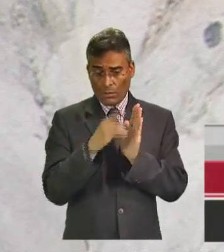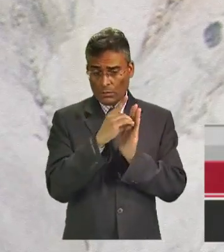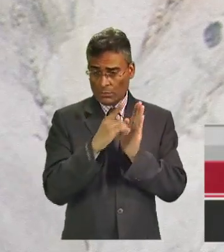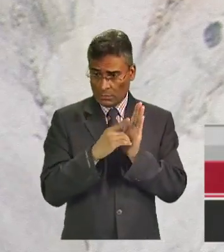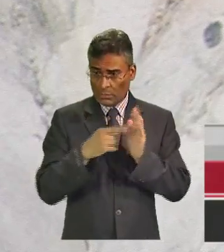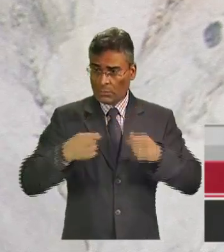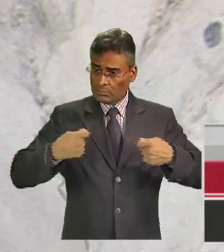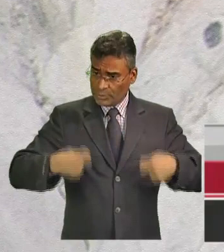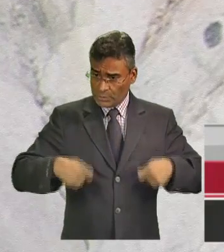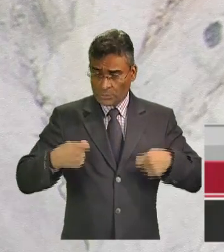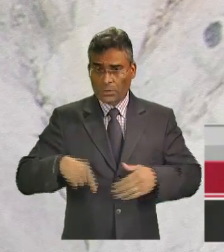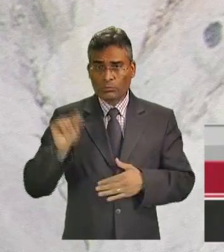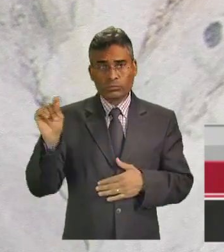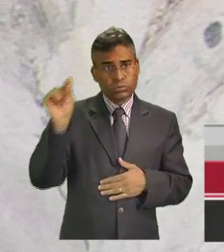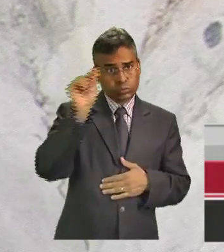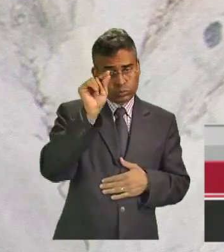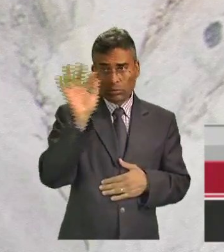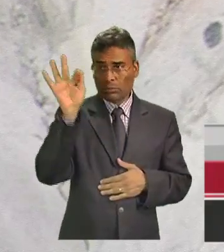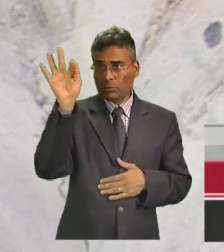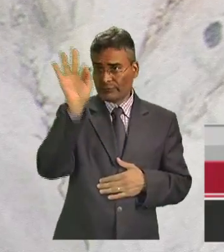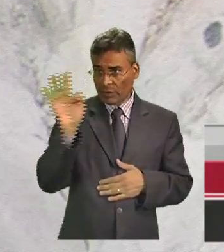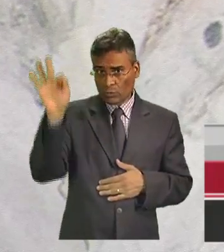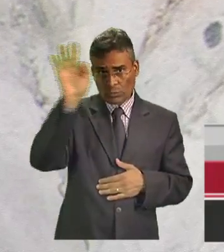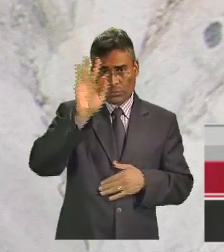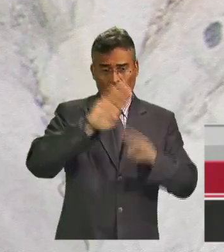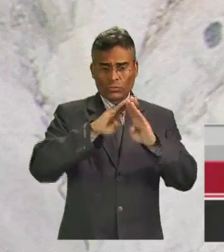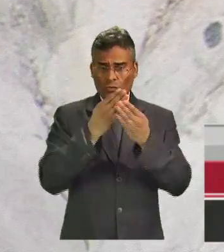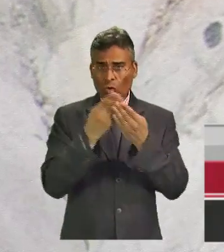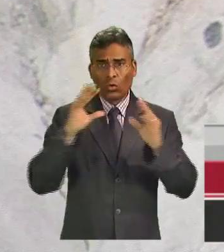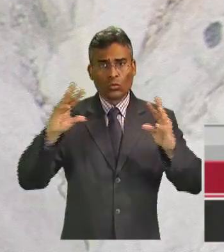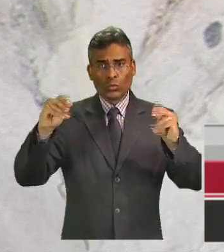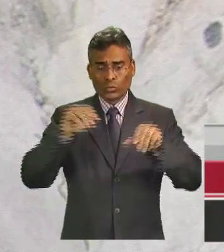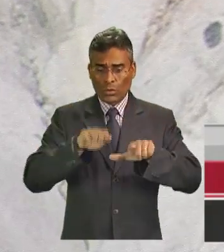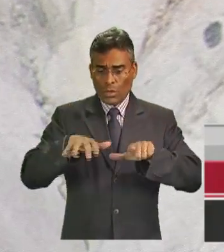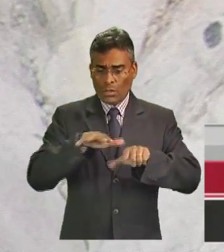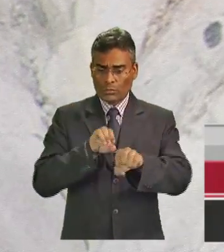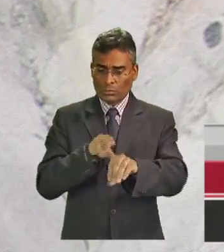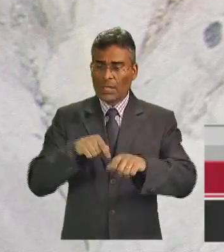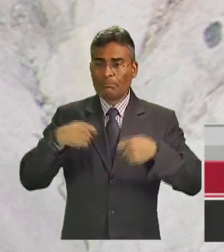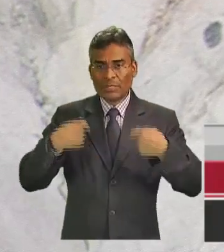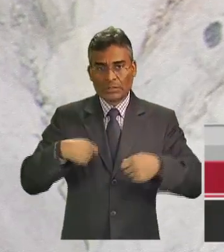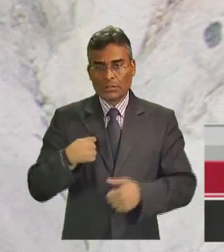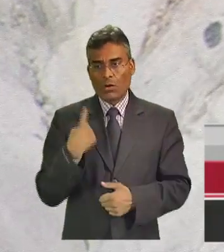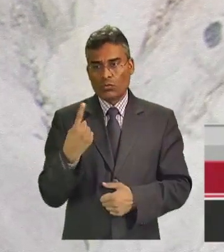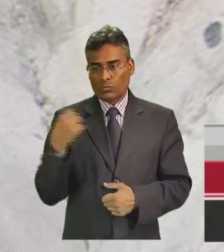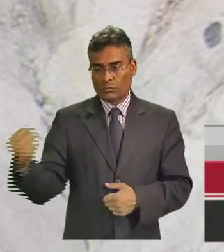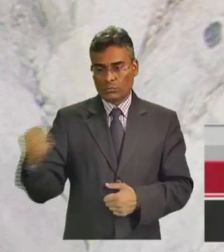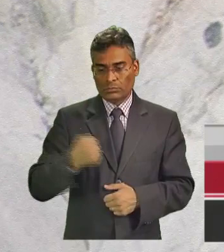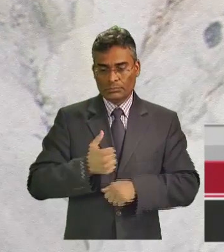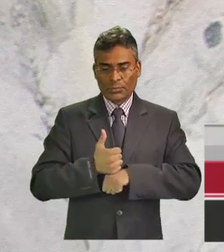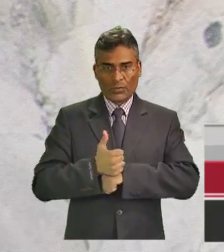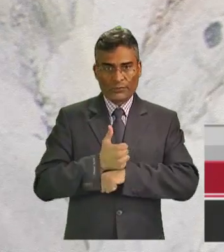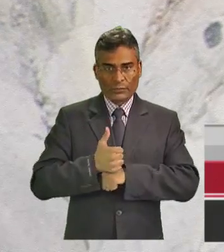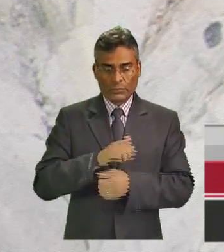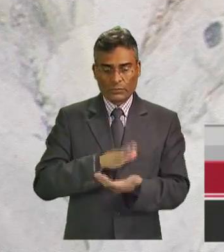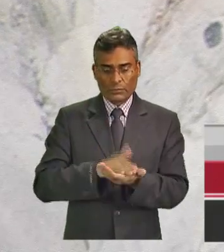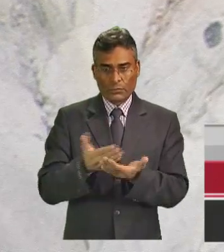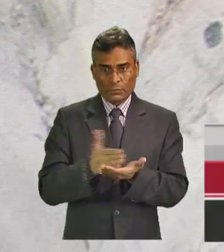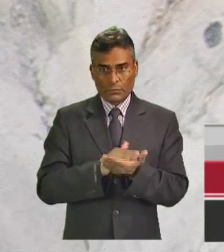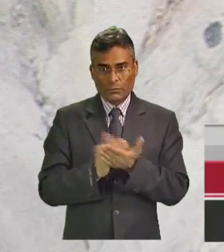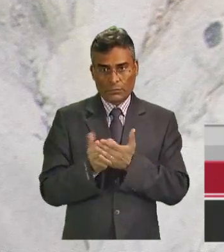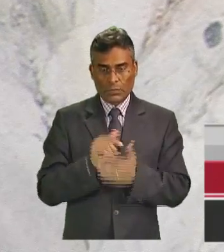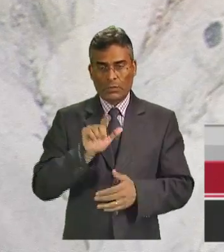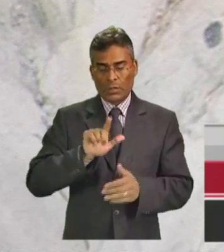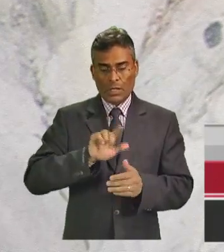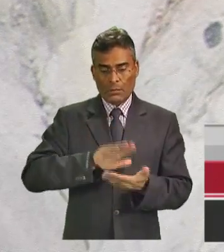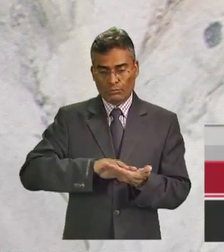que as instituições federais de ensino deverão ter o serviço de tradutor e intérpretes de Libras, língua portuguesa,